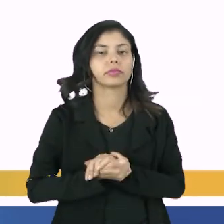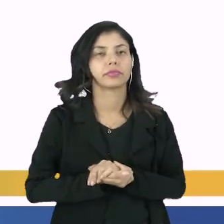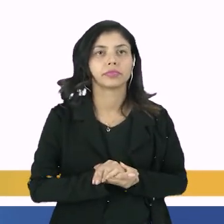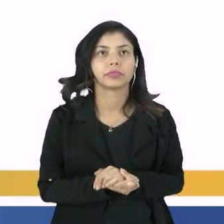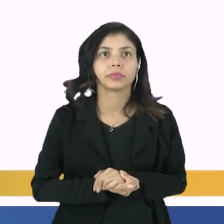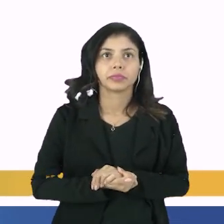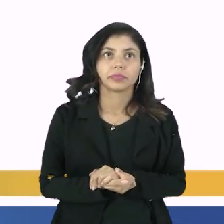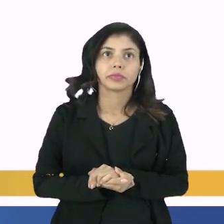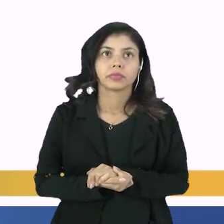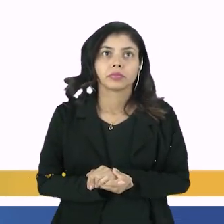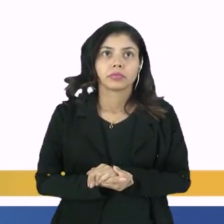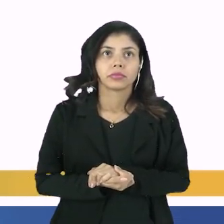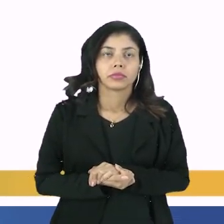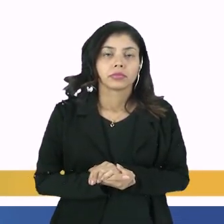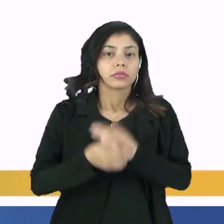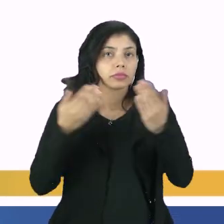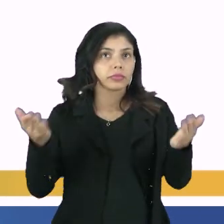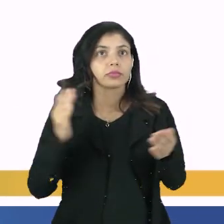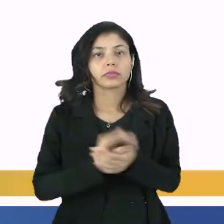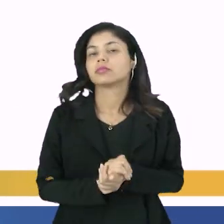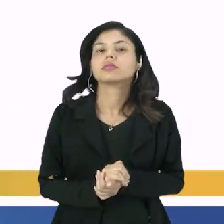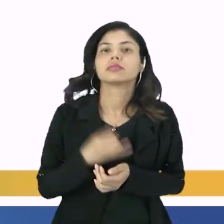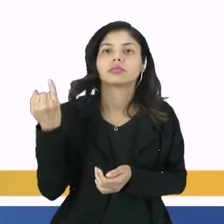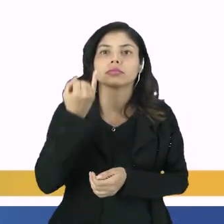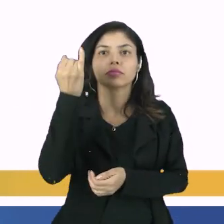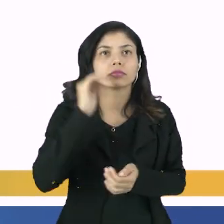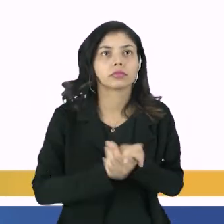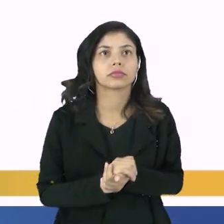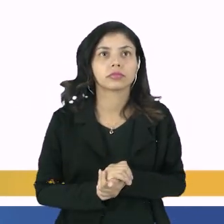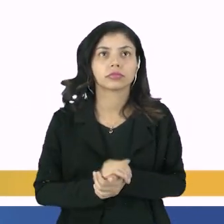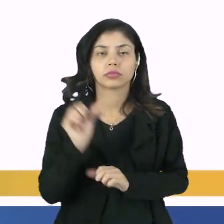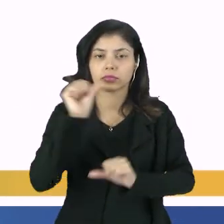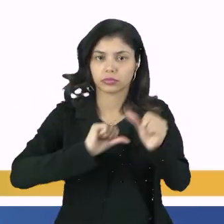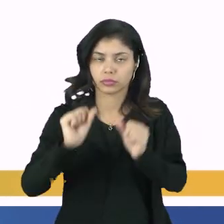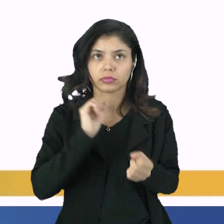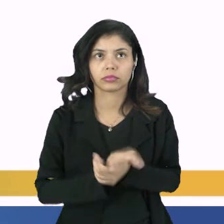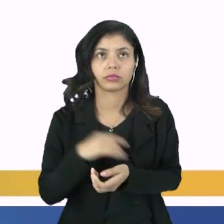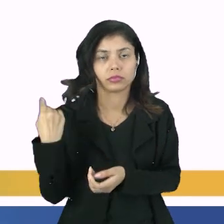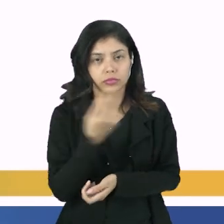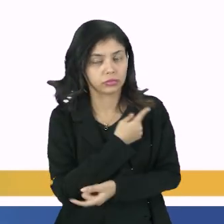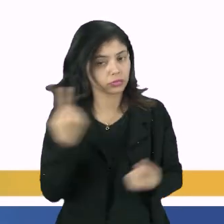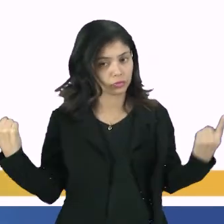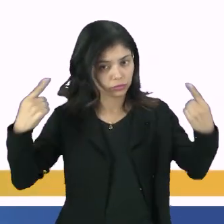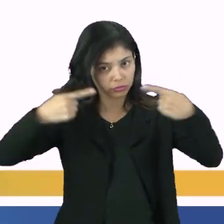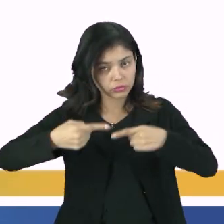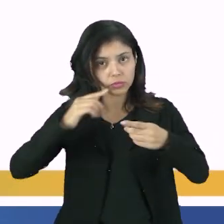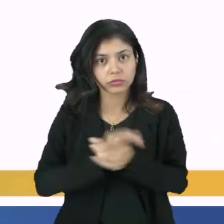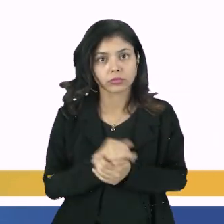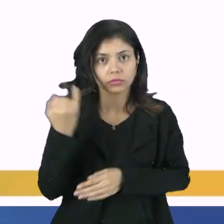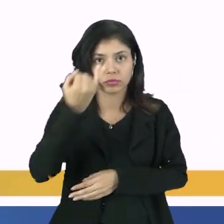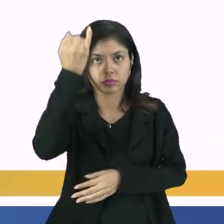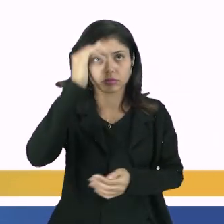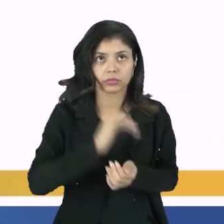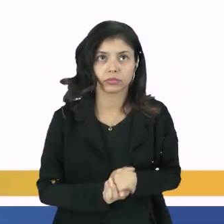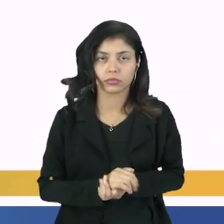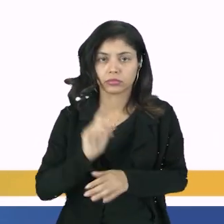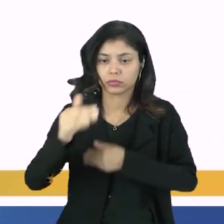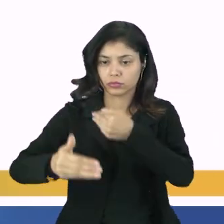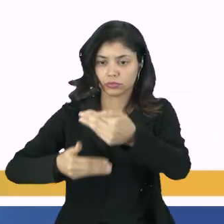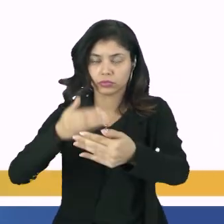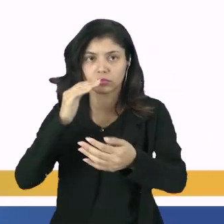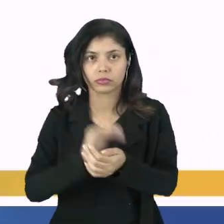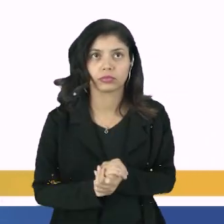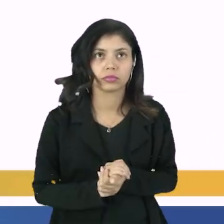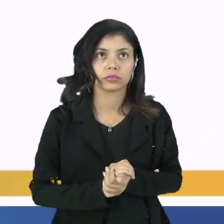D, a indústria. Então, a principal mudança do período neolítico que a gente debateu aqui, que foi fundamental para os processos